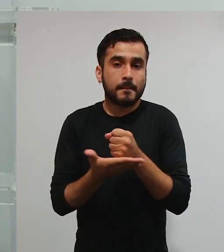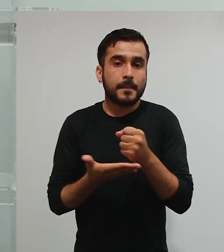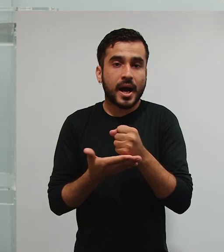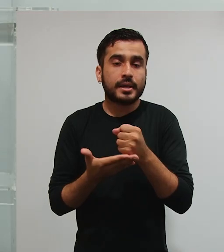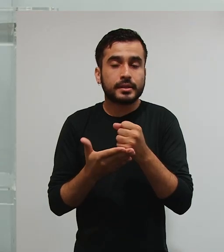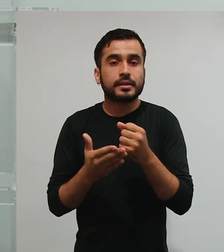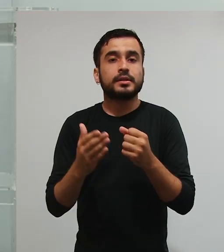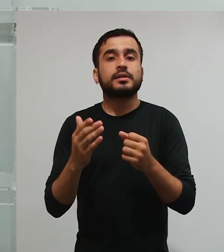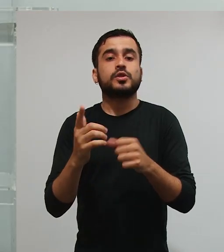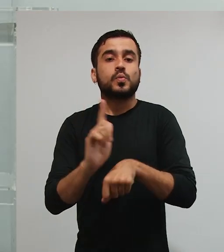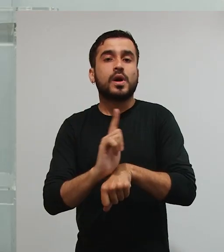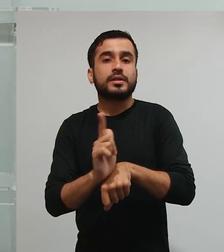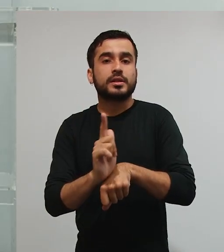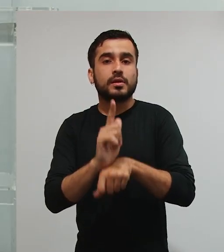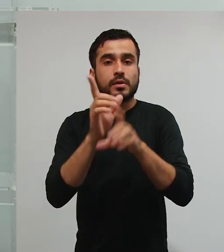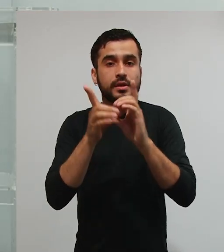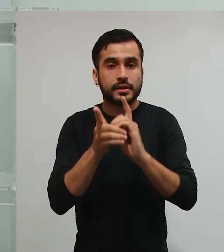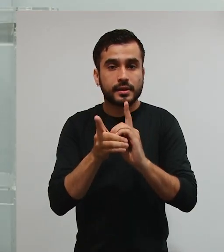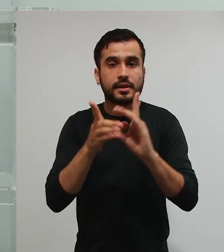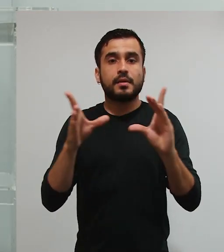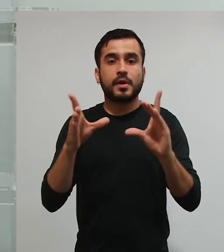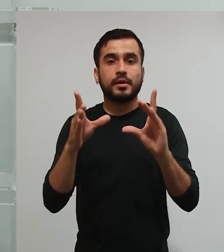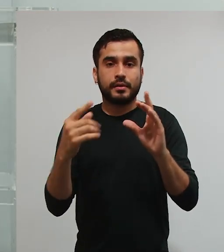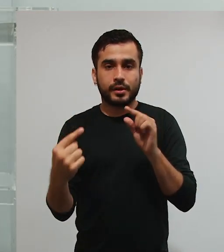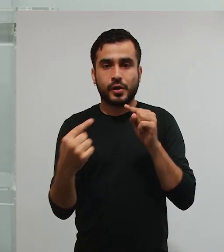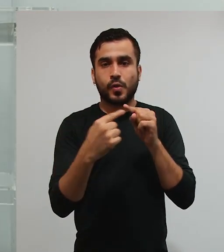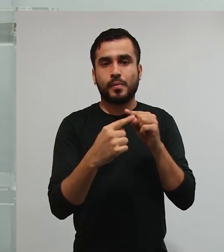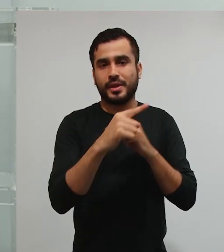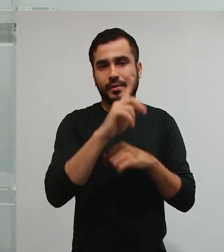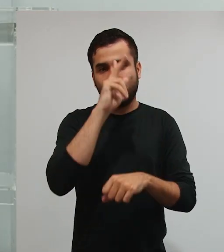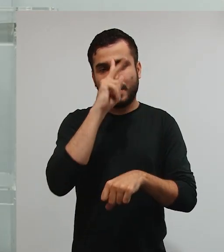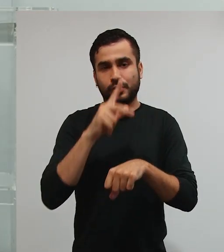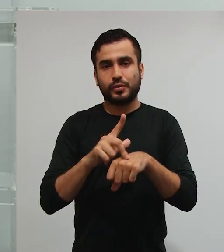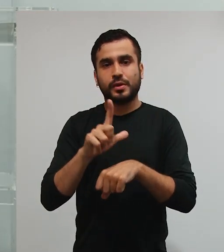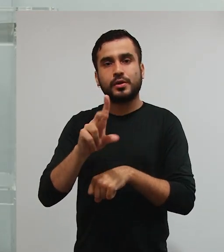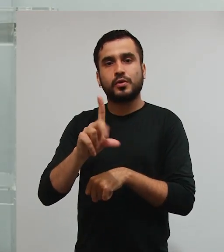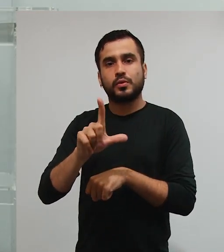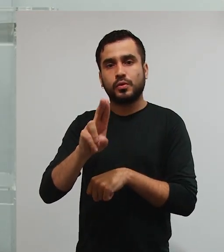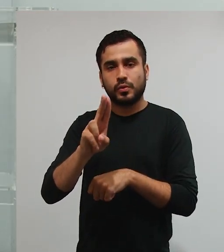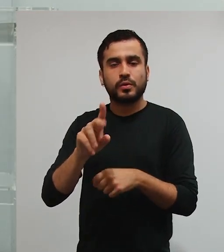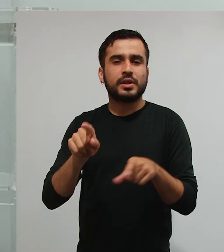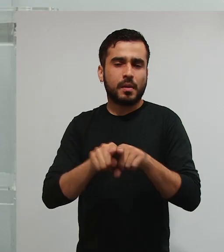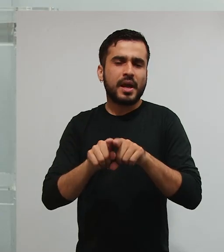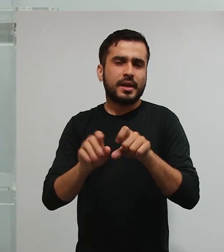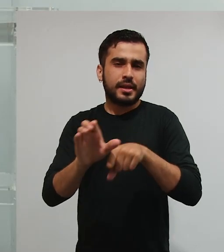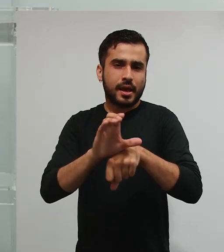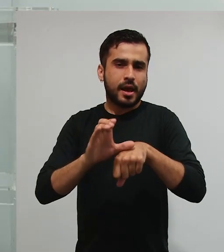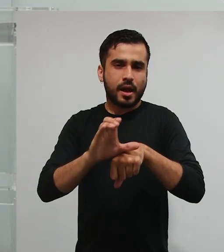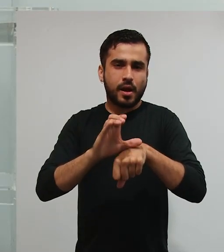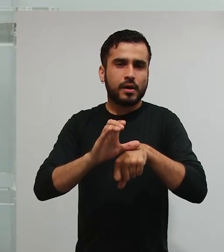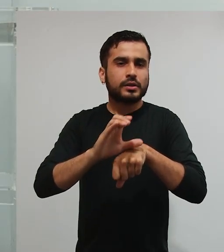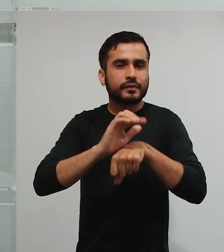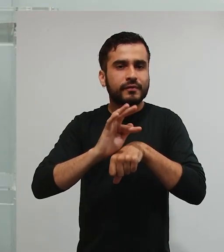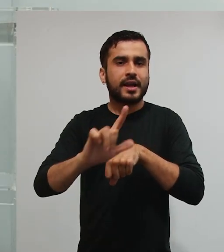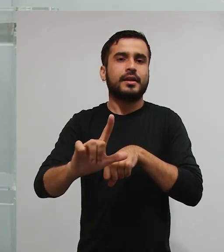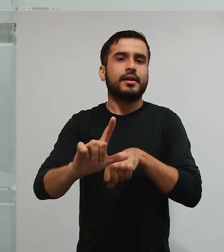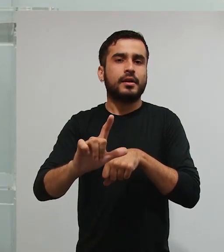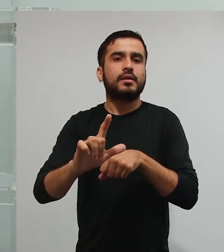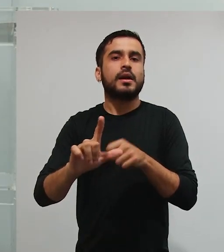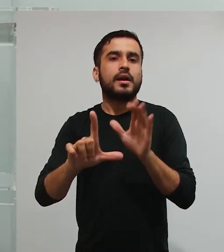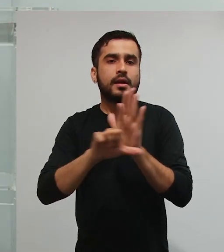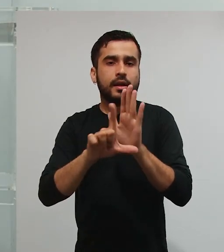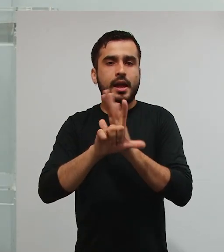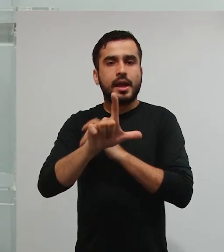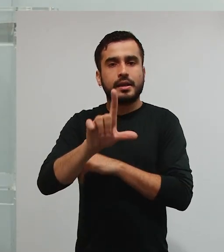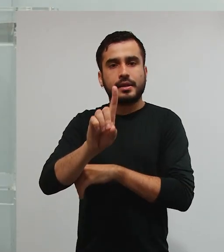gestão democrática inspirada lá na Luluzinha, é claro, na Constituição Federal, na Lei de Diretrizes e Bases da